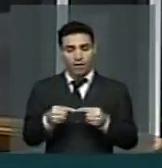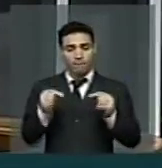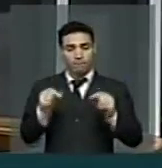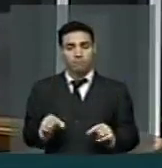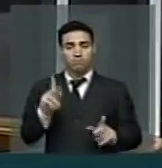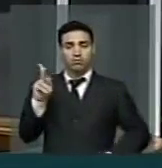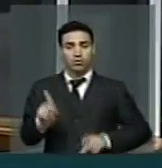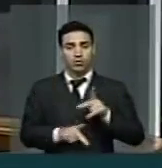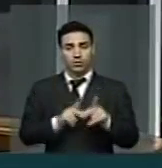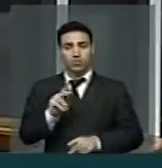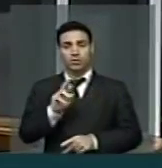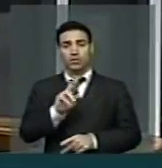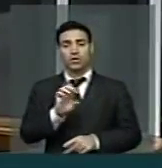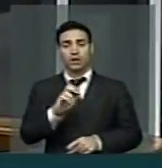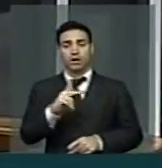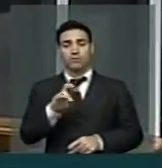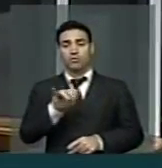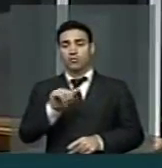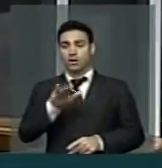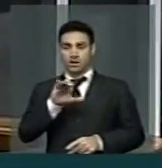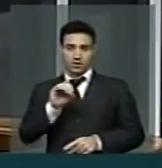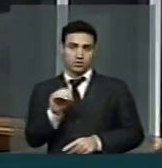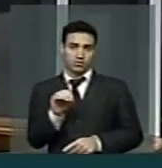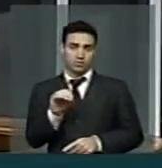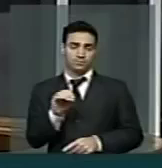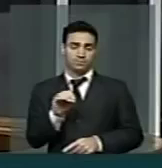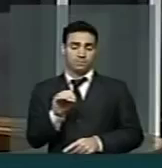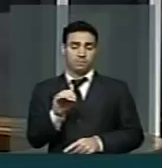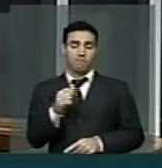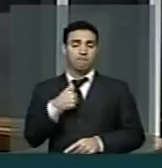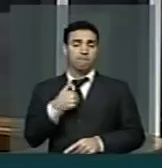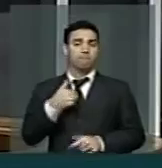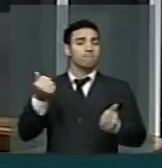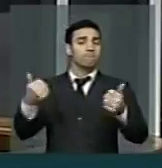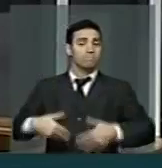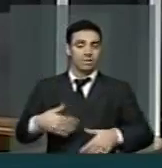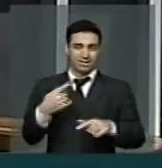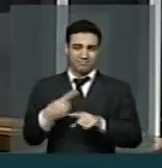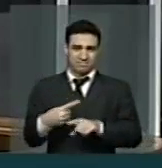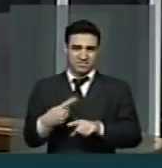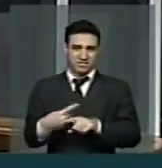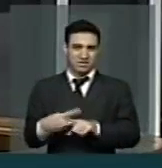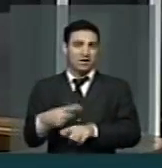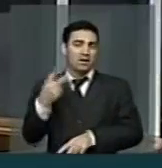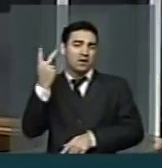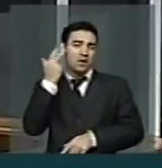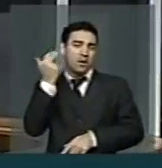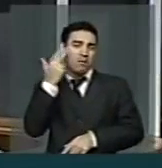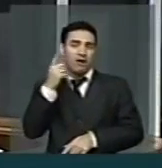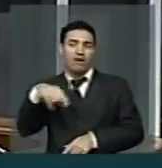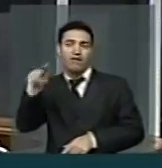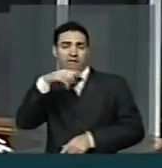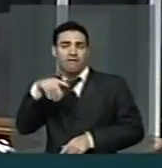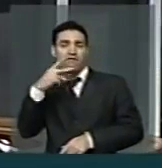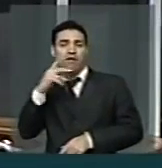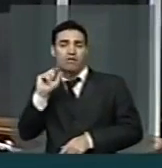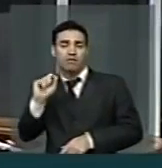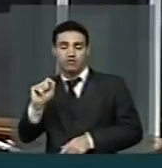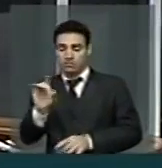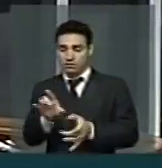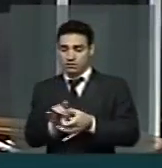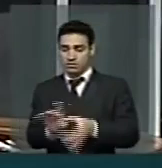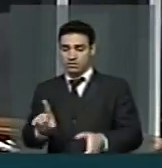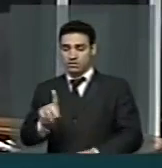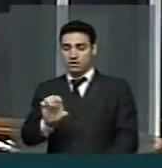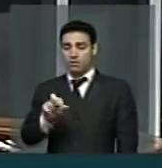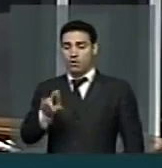democrático e republicano. Eu estou dizendo isso porque se costuma dizer que a democracia é o regime da